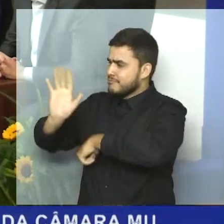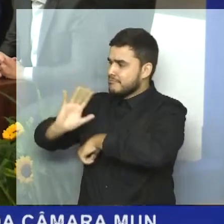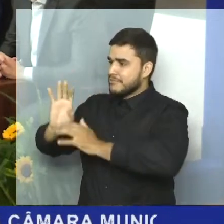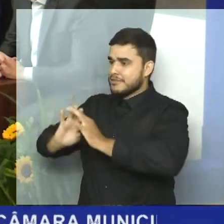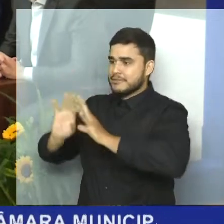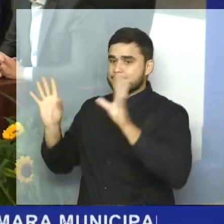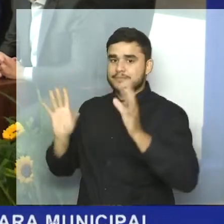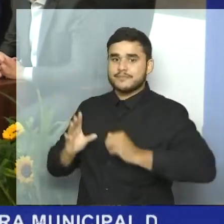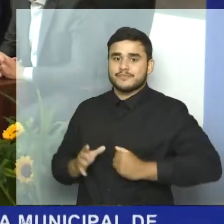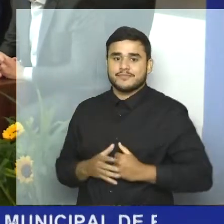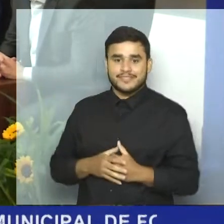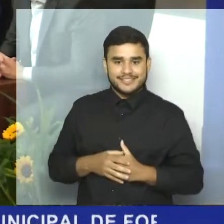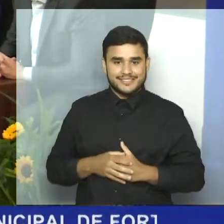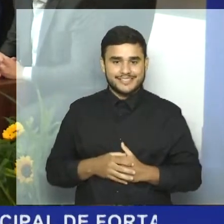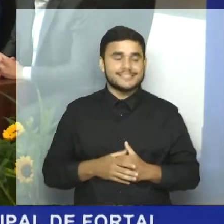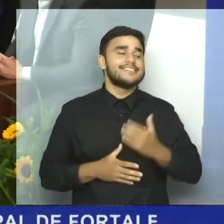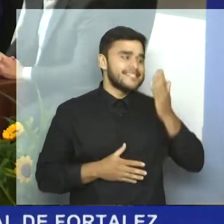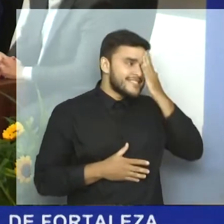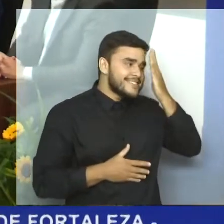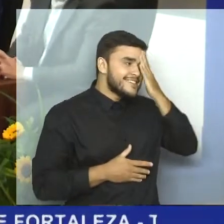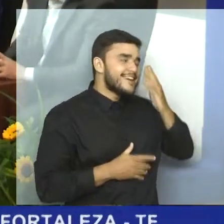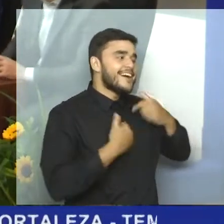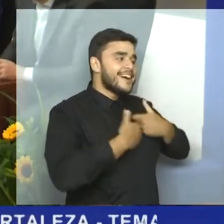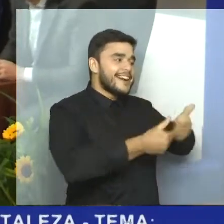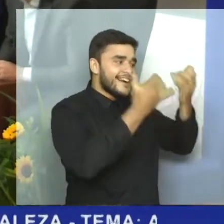sei... Eu entendi, captei vossa mensagem, mestre.